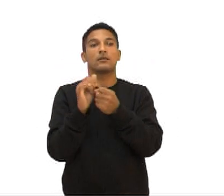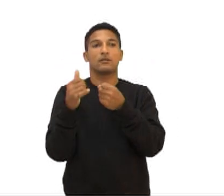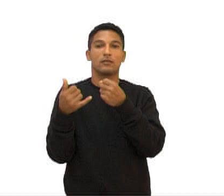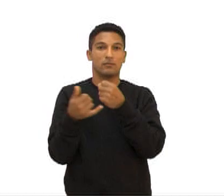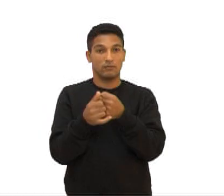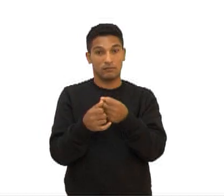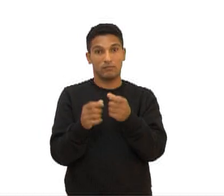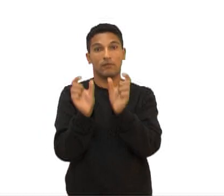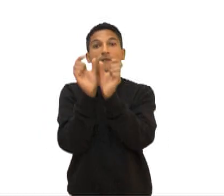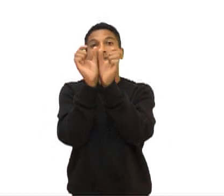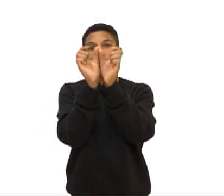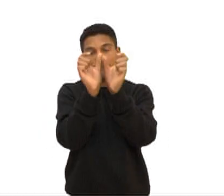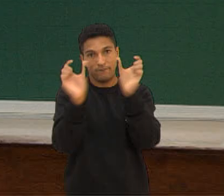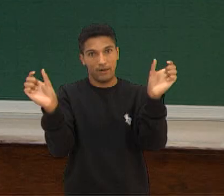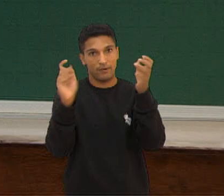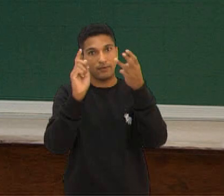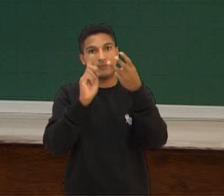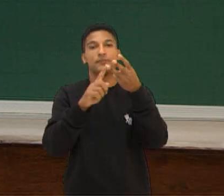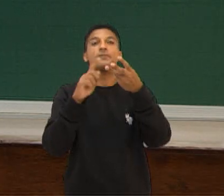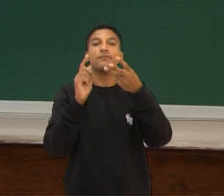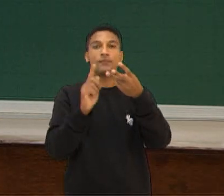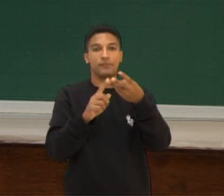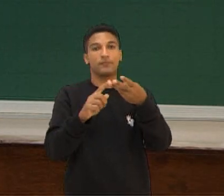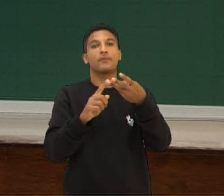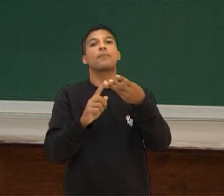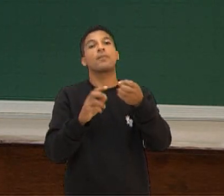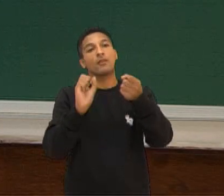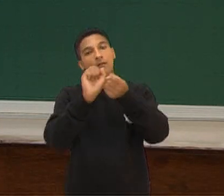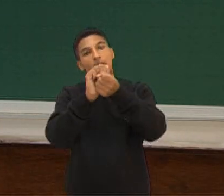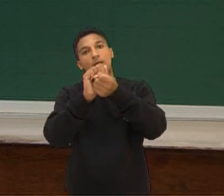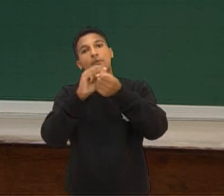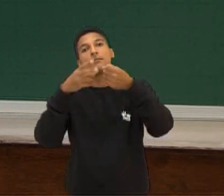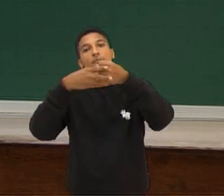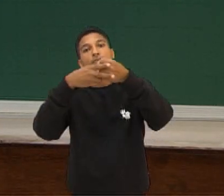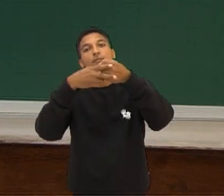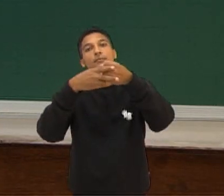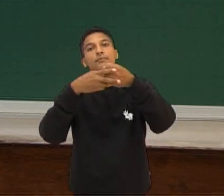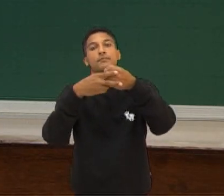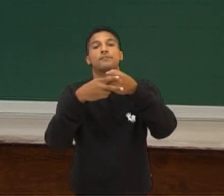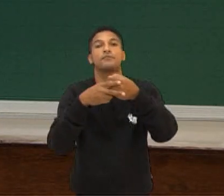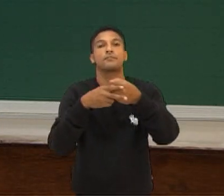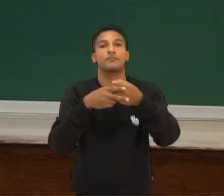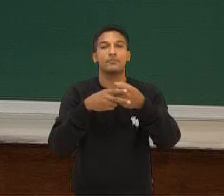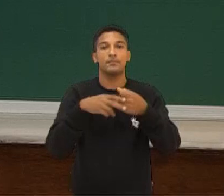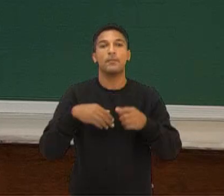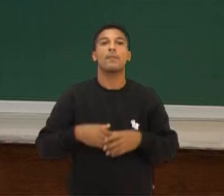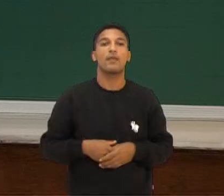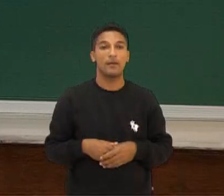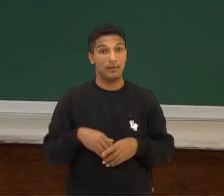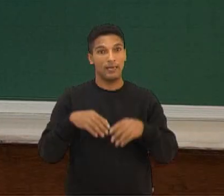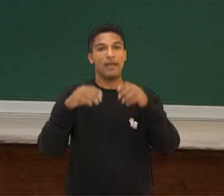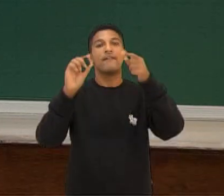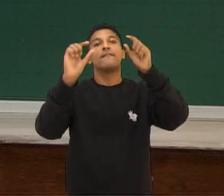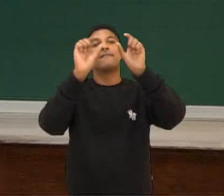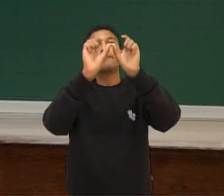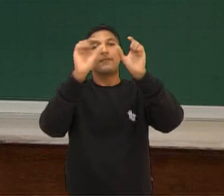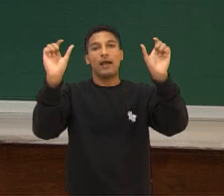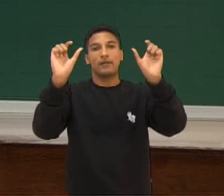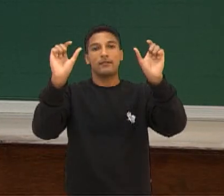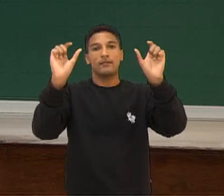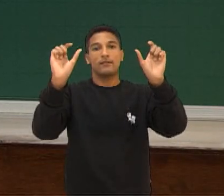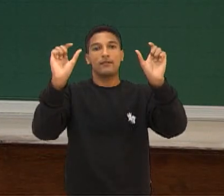morfológico, ok? Então, os três grupos ali, não podemos esquecer, um faz papel de substantivo, outro